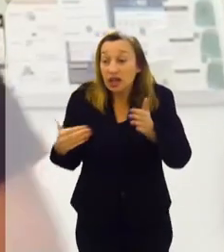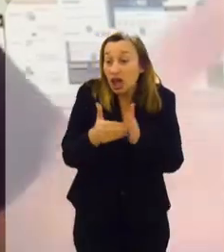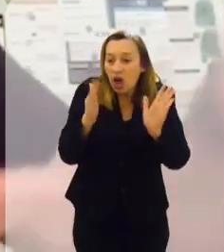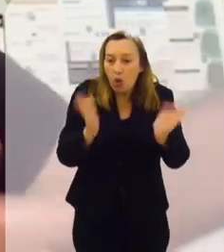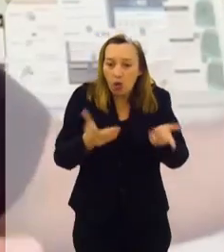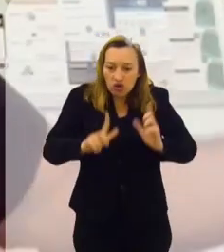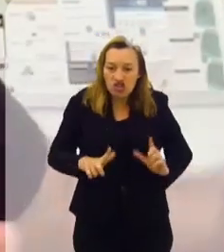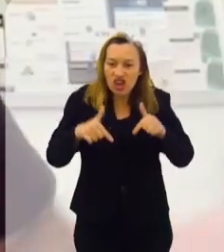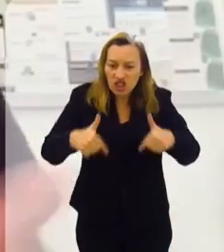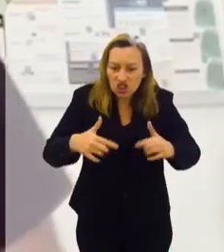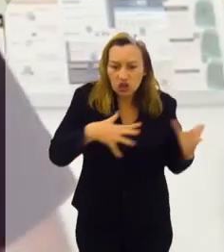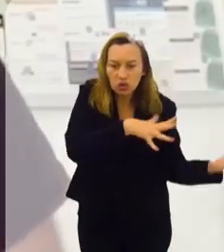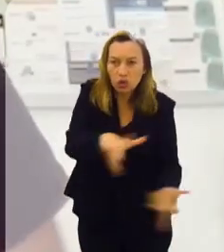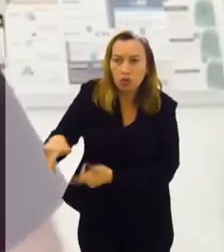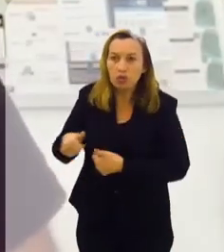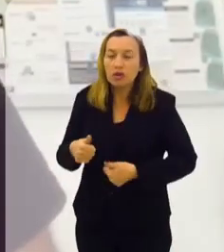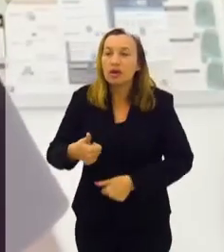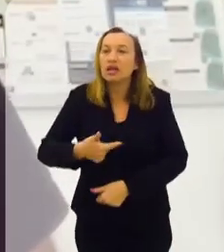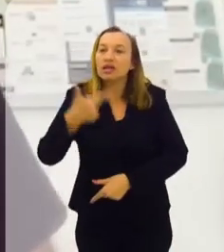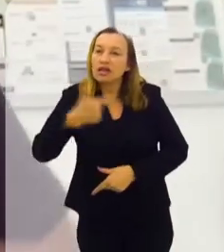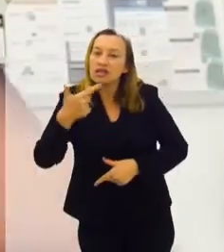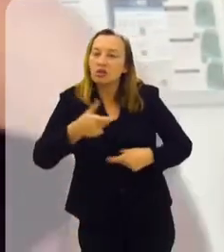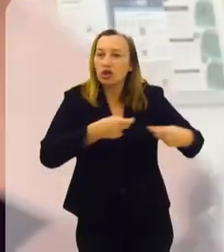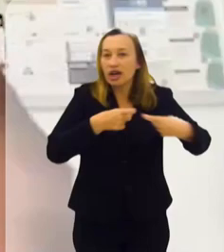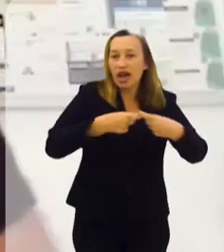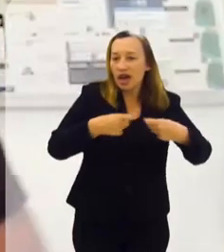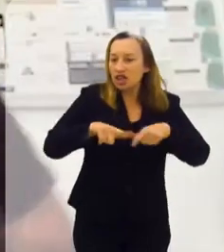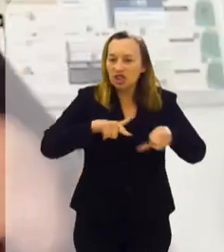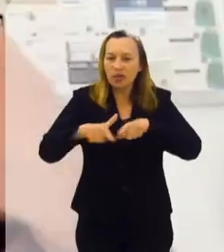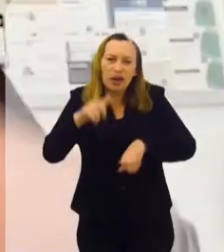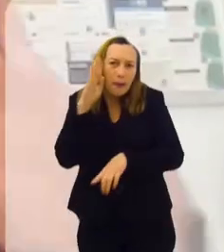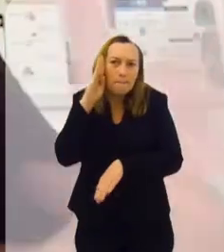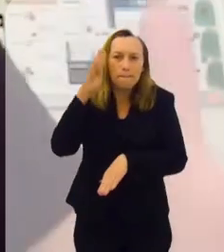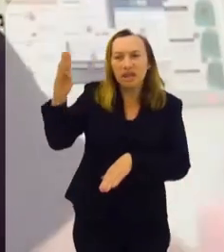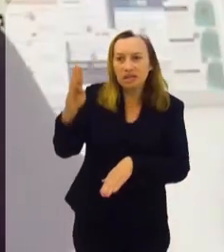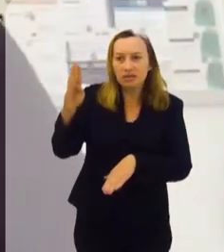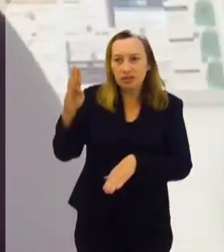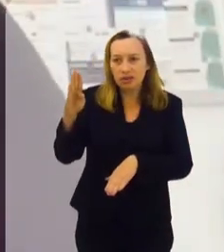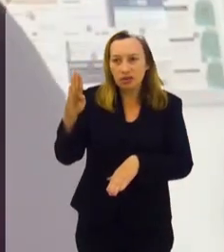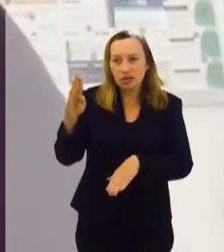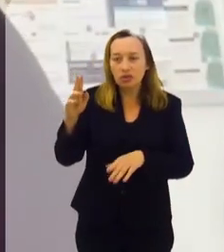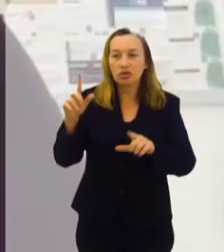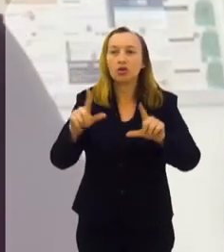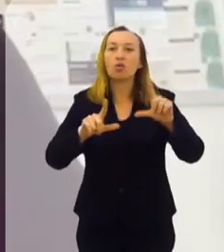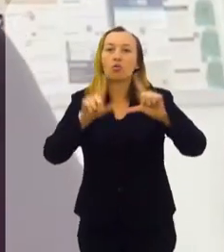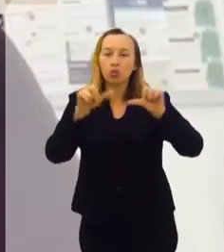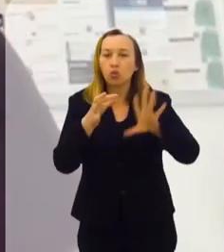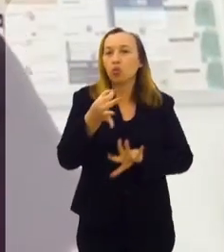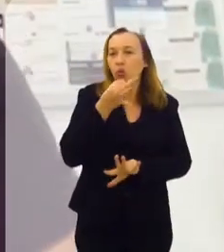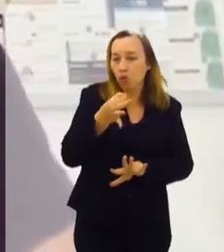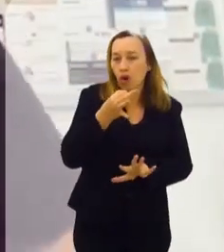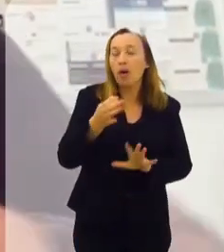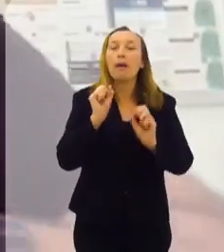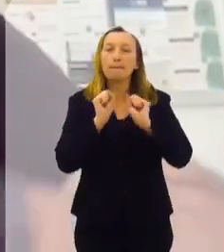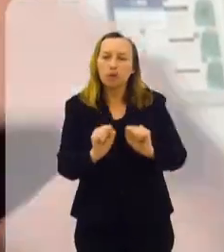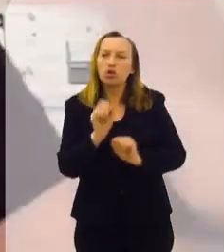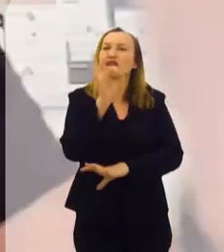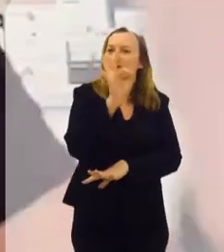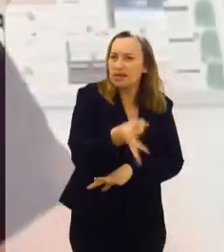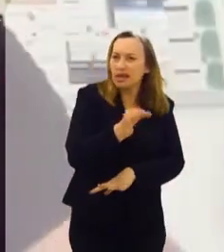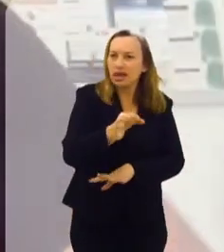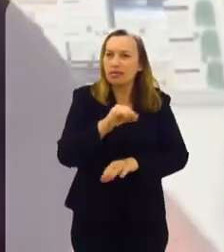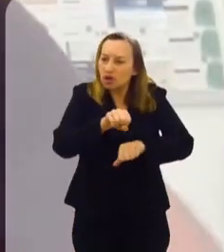até hoje, porque, pelo menos desde a Segunda Guerra, eles trabalham principalmente o seu audiovisual para